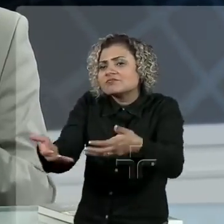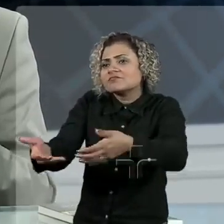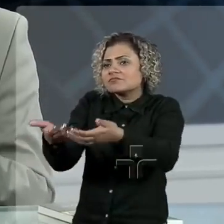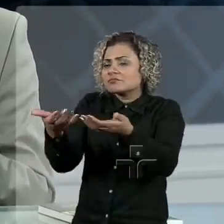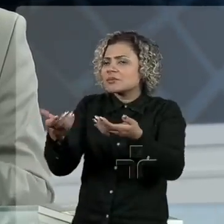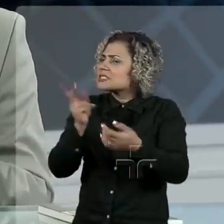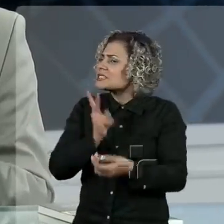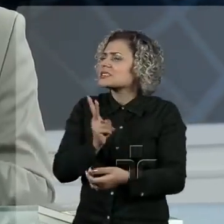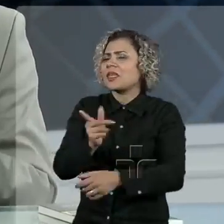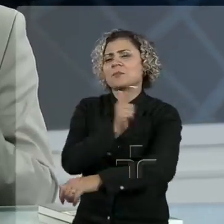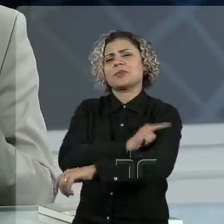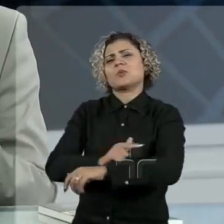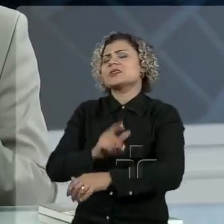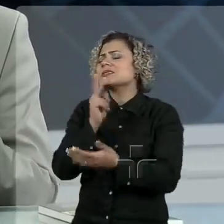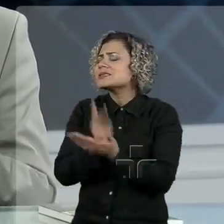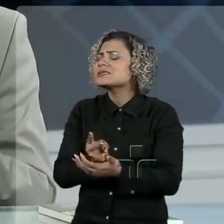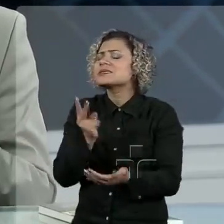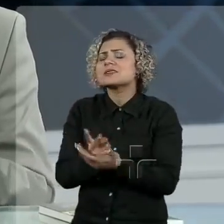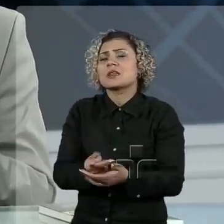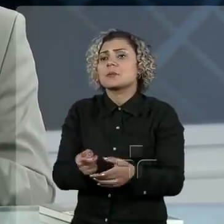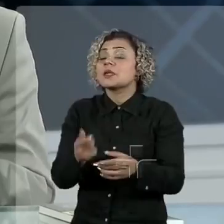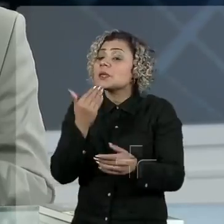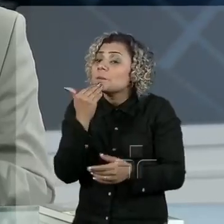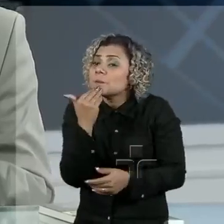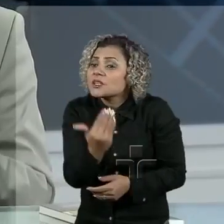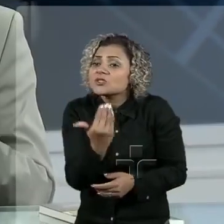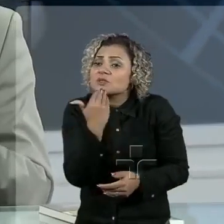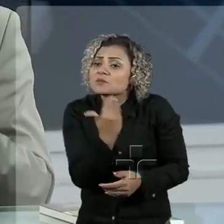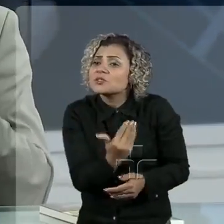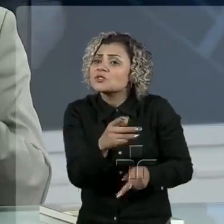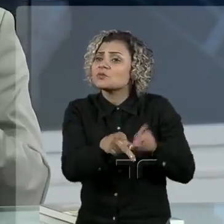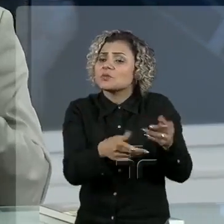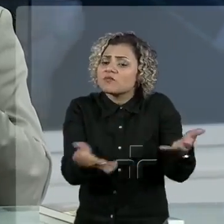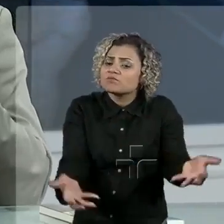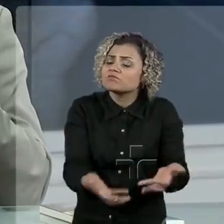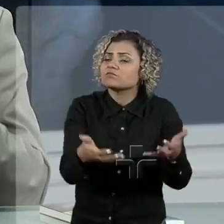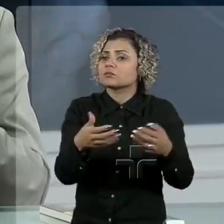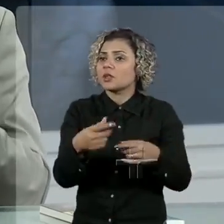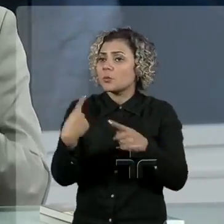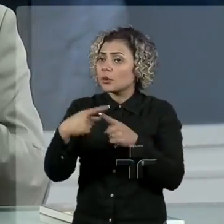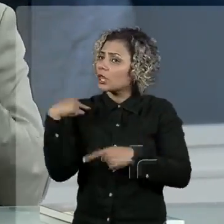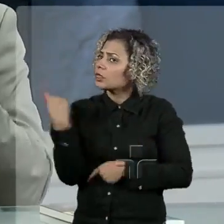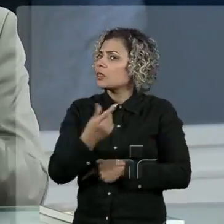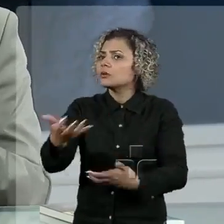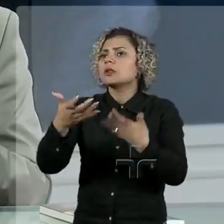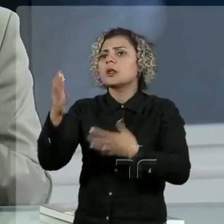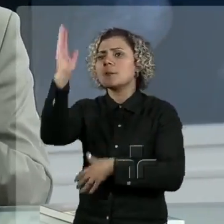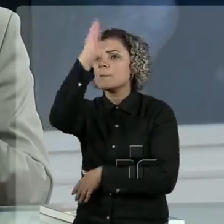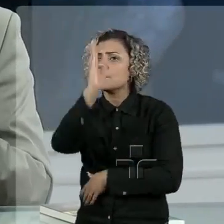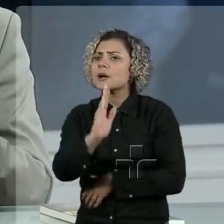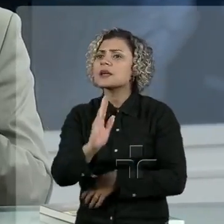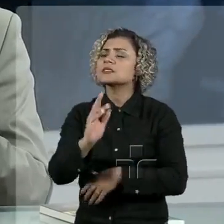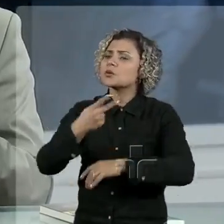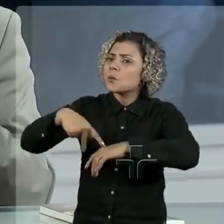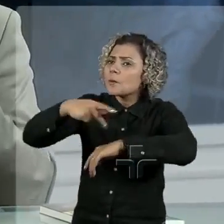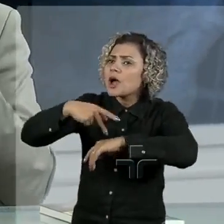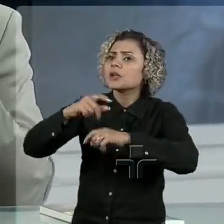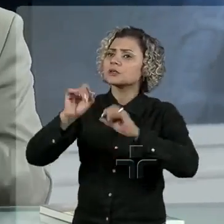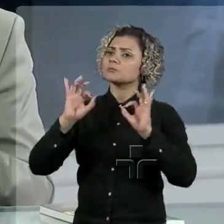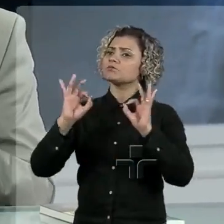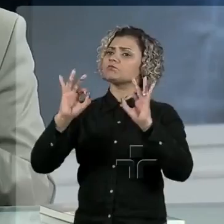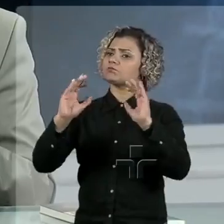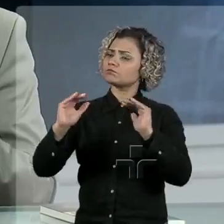maneira educada e pedir o máximo dessas pessoas, porque nós queremos um país sofisticado, um